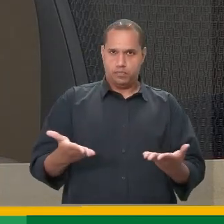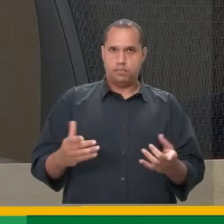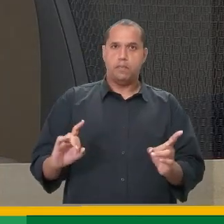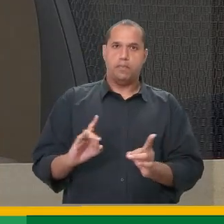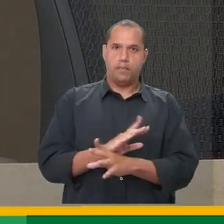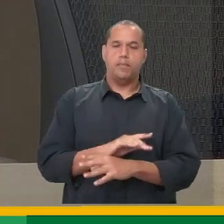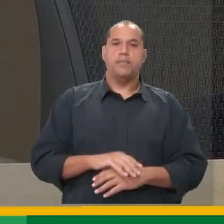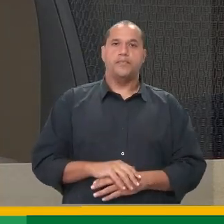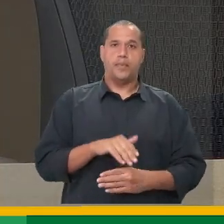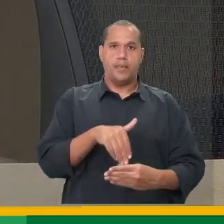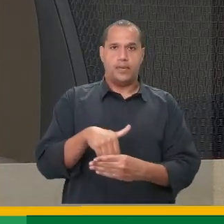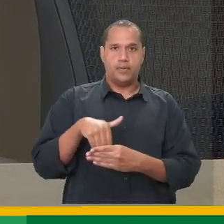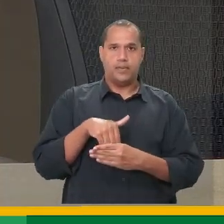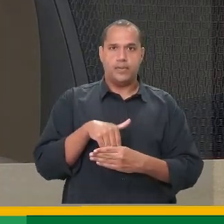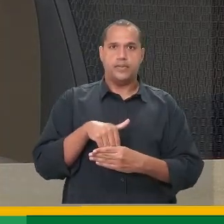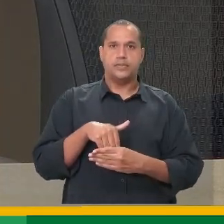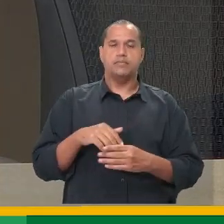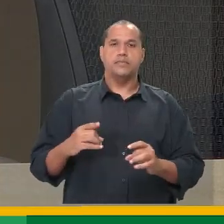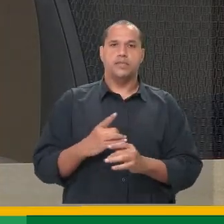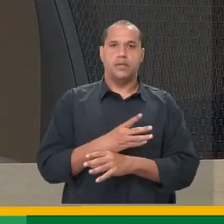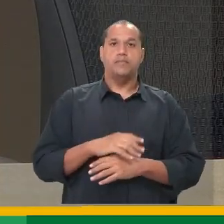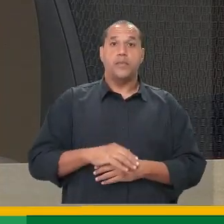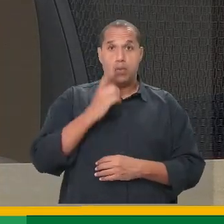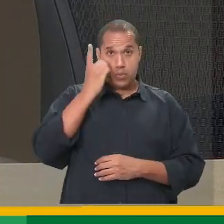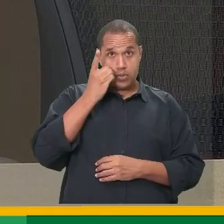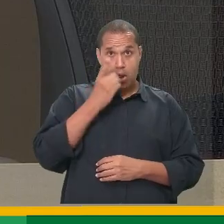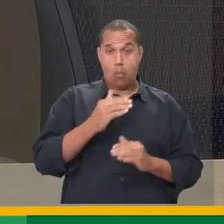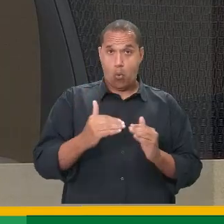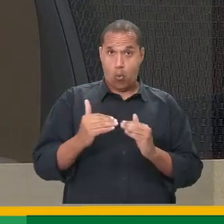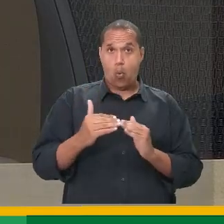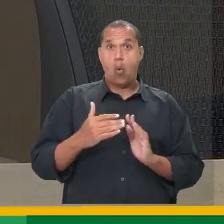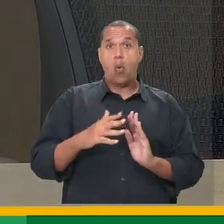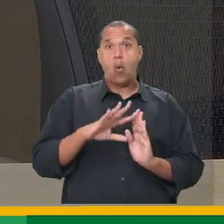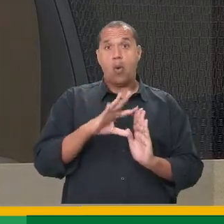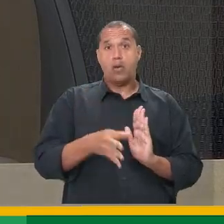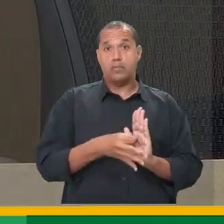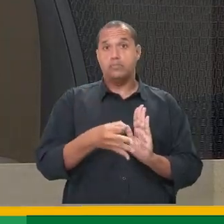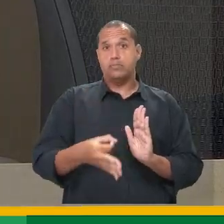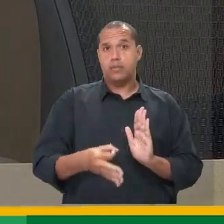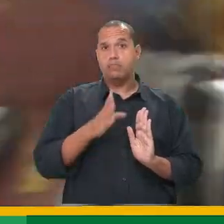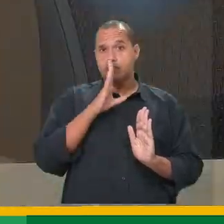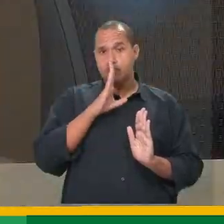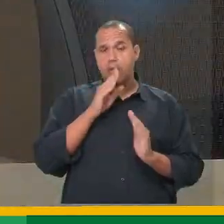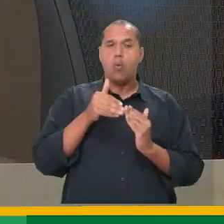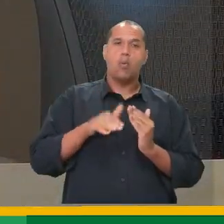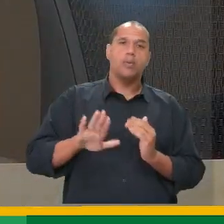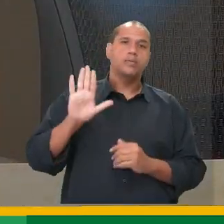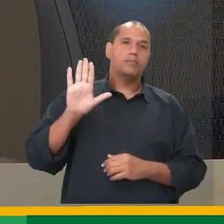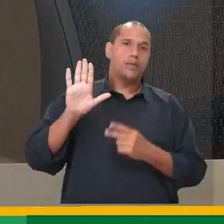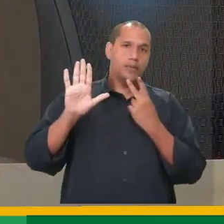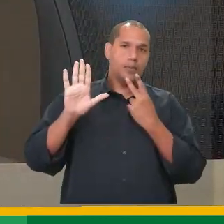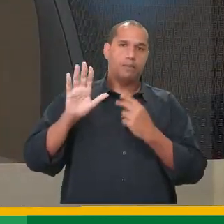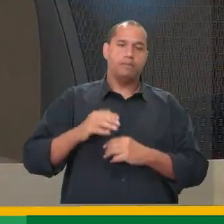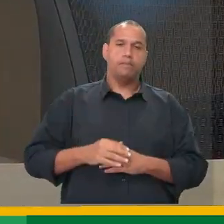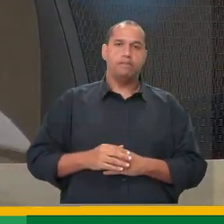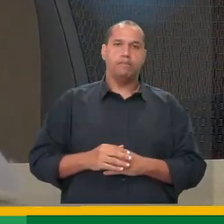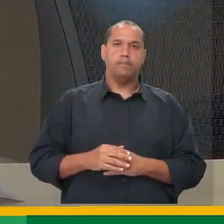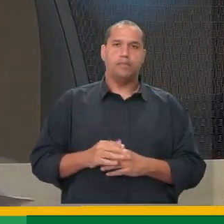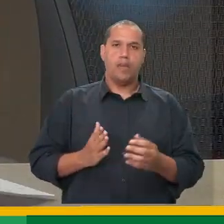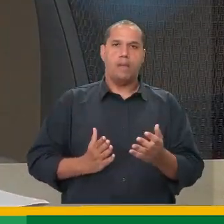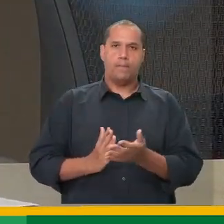em votação encerrado os deputados que concordam com o parecer do relator permanece Como estão os contrários que se manifestem